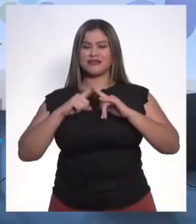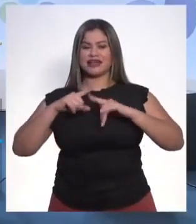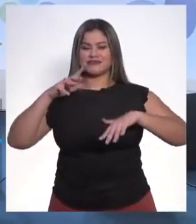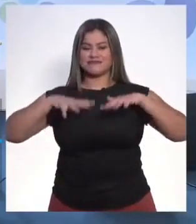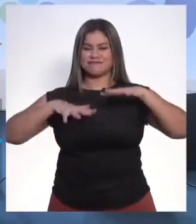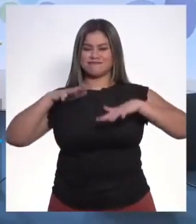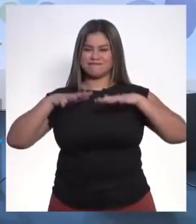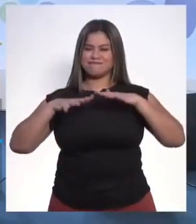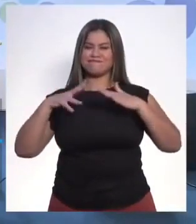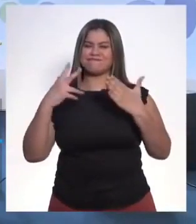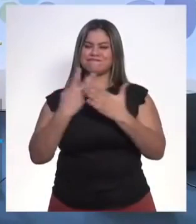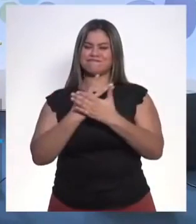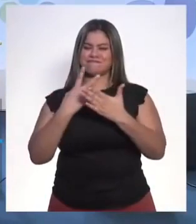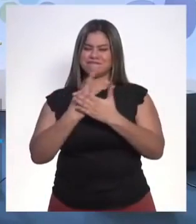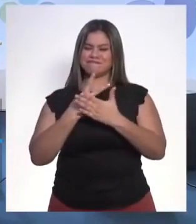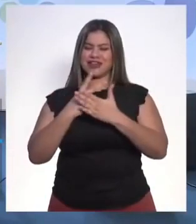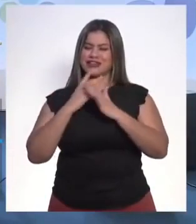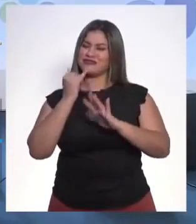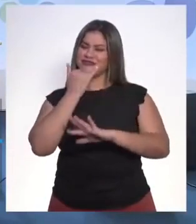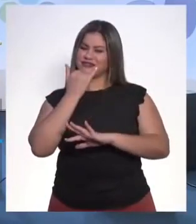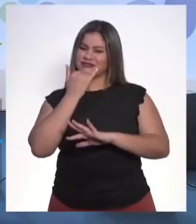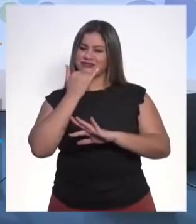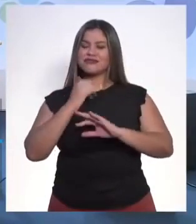que eu fiz de errado agora, falei errado.